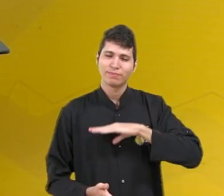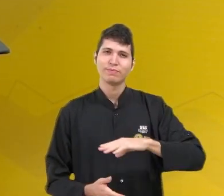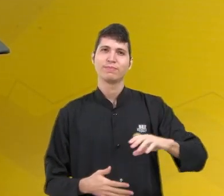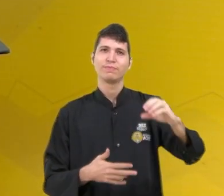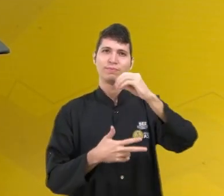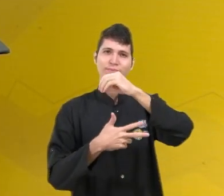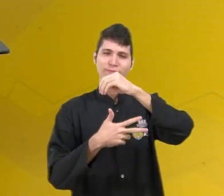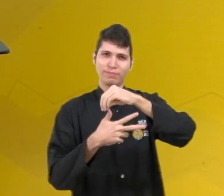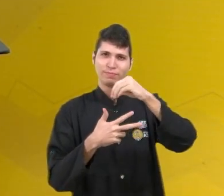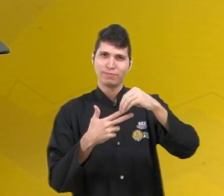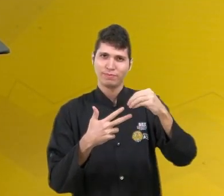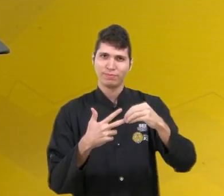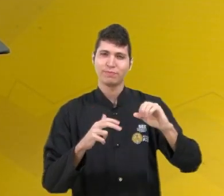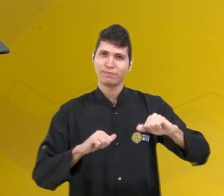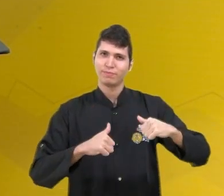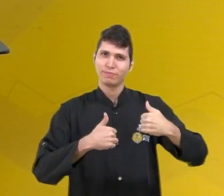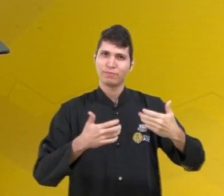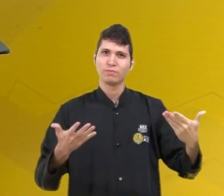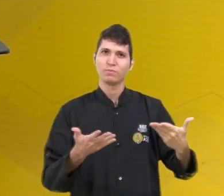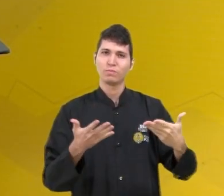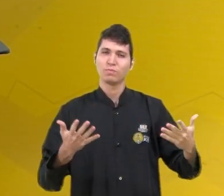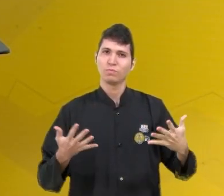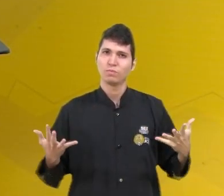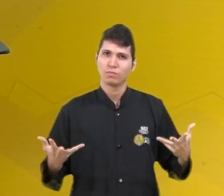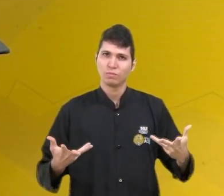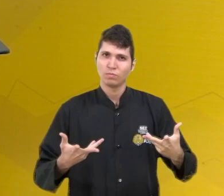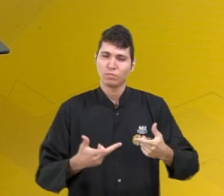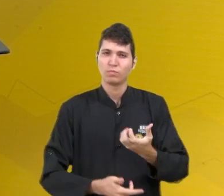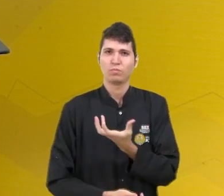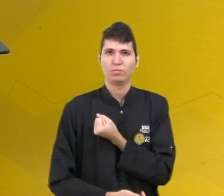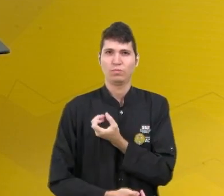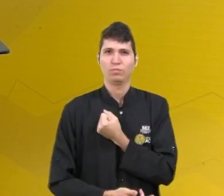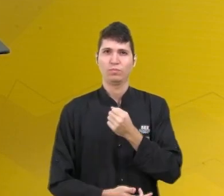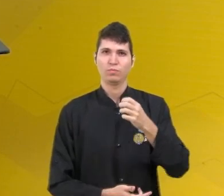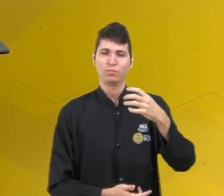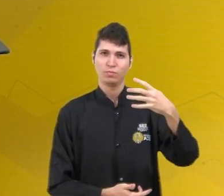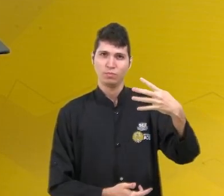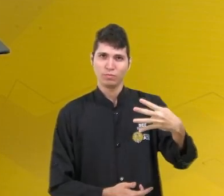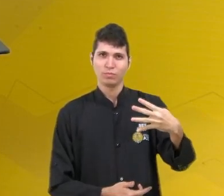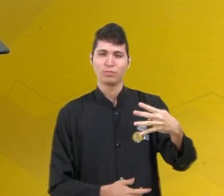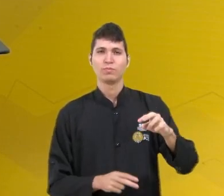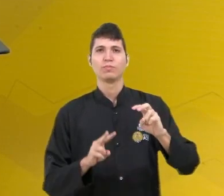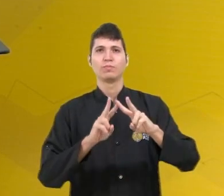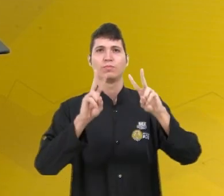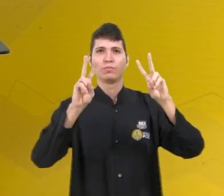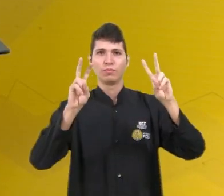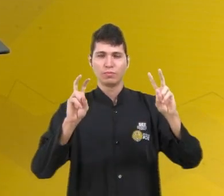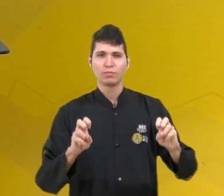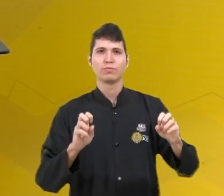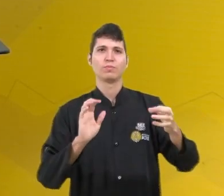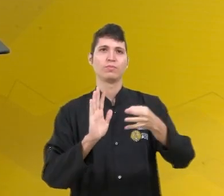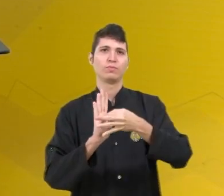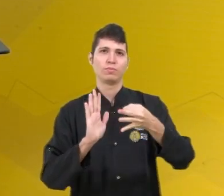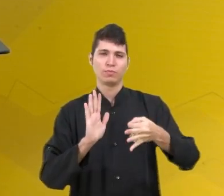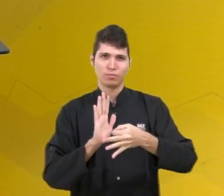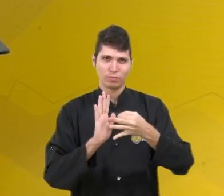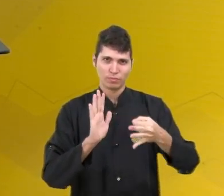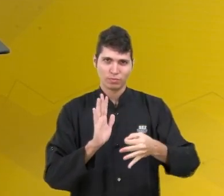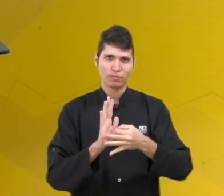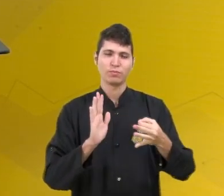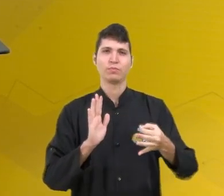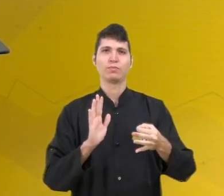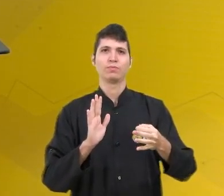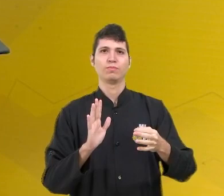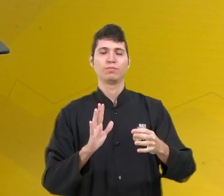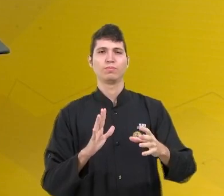hoje a nossa aula é sobre a competência de número 4, que vai falar justamente sobre os operadores argumentativos, conectivos, né?